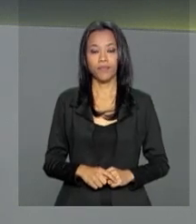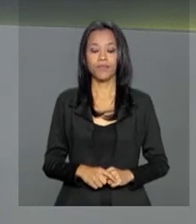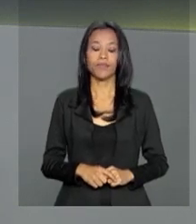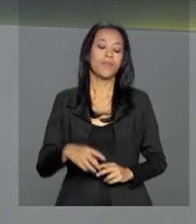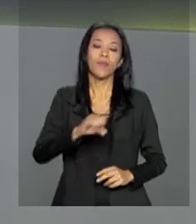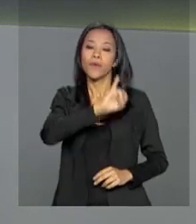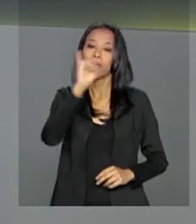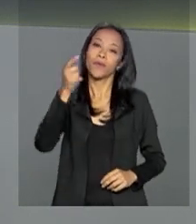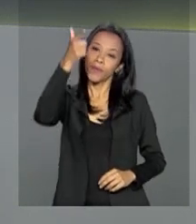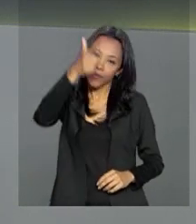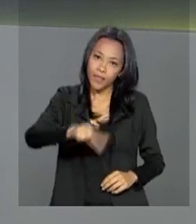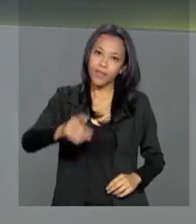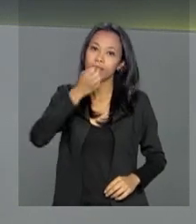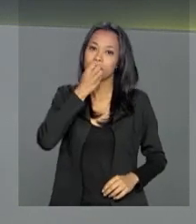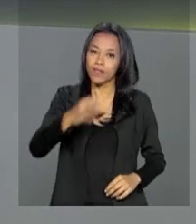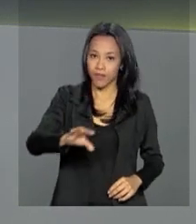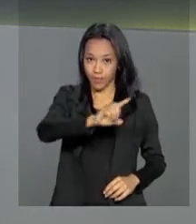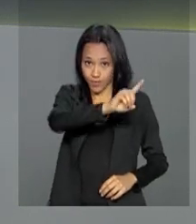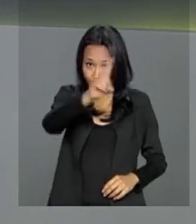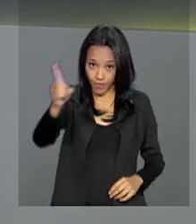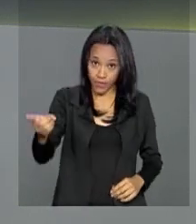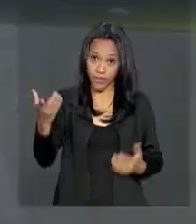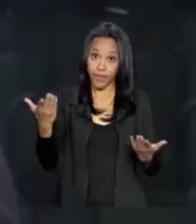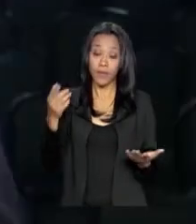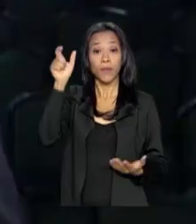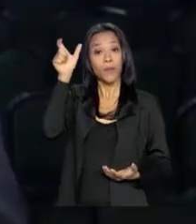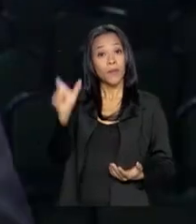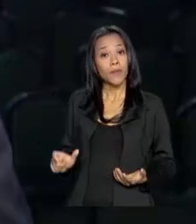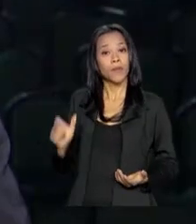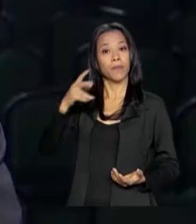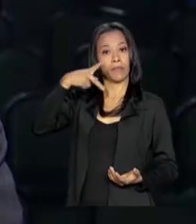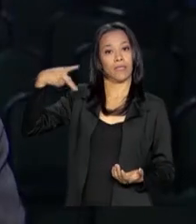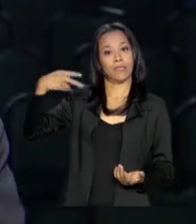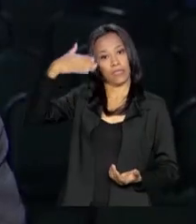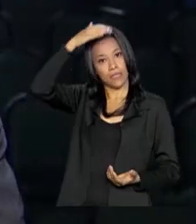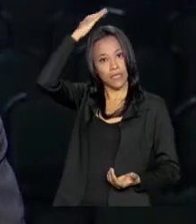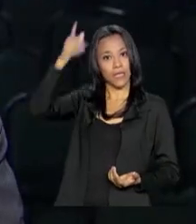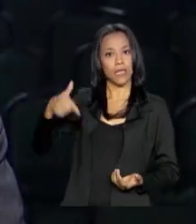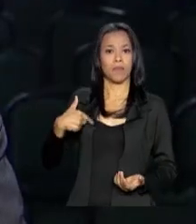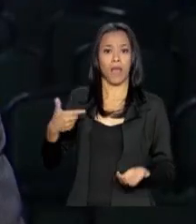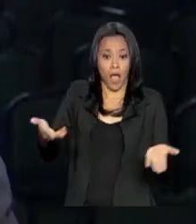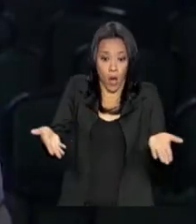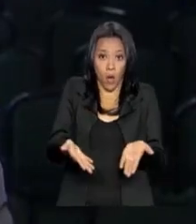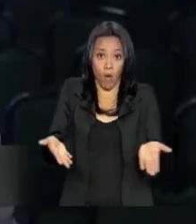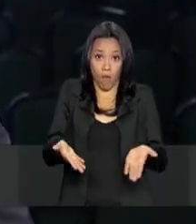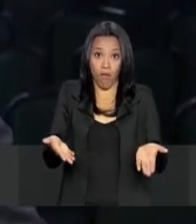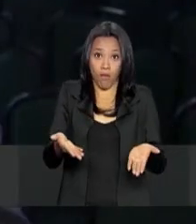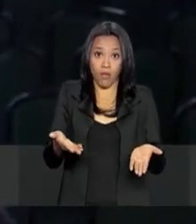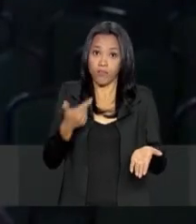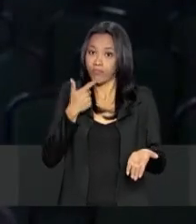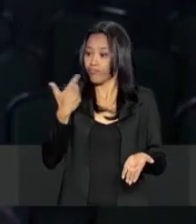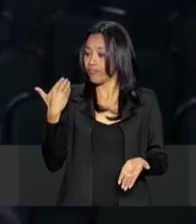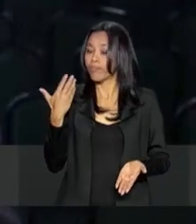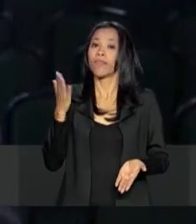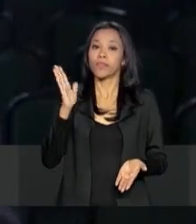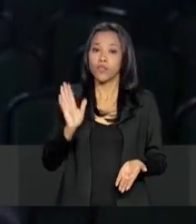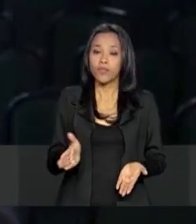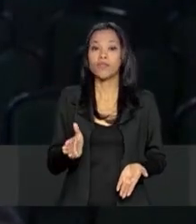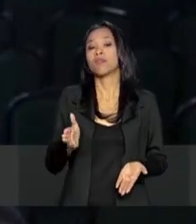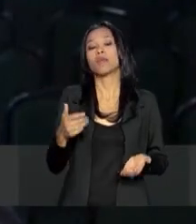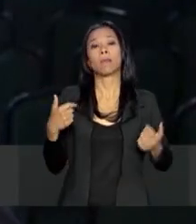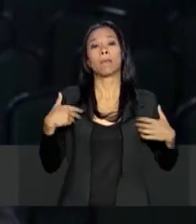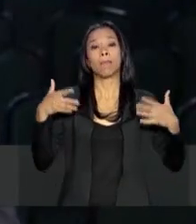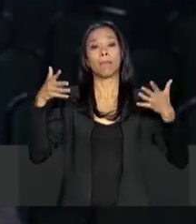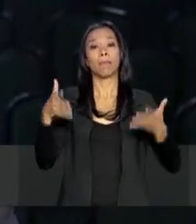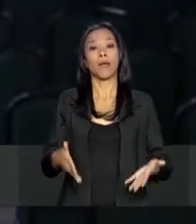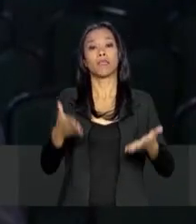Oi, Renata, mais uma vez, bom dia para você. O presidente Michel Temer participou agora, terminou a participação dele agora no